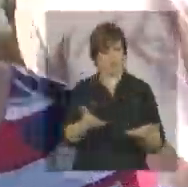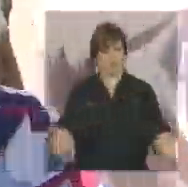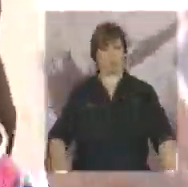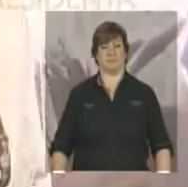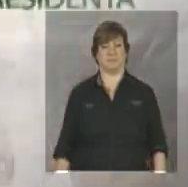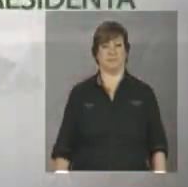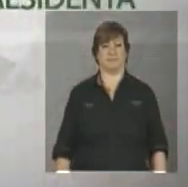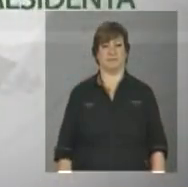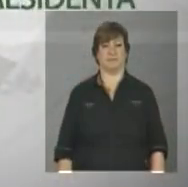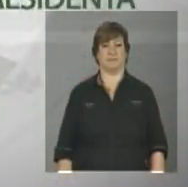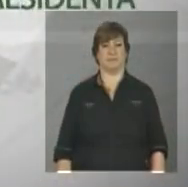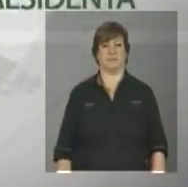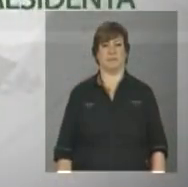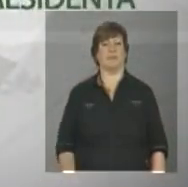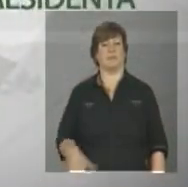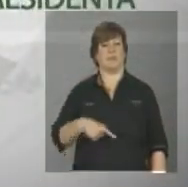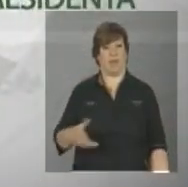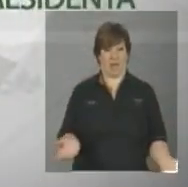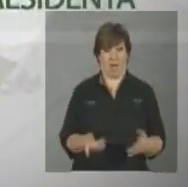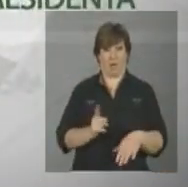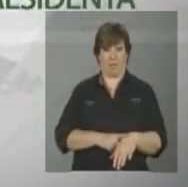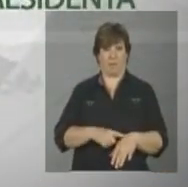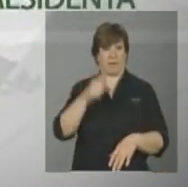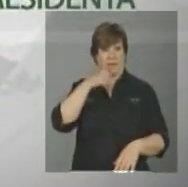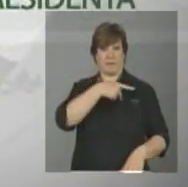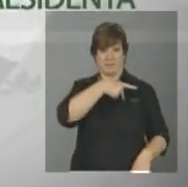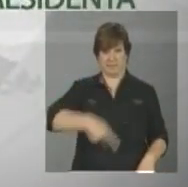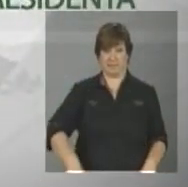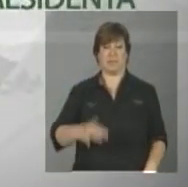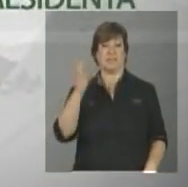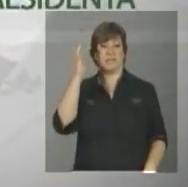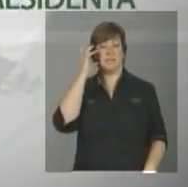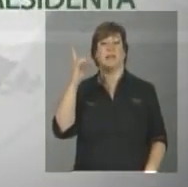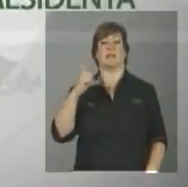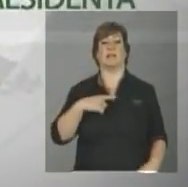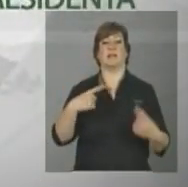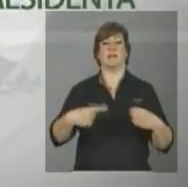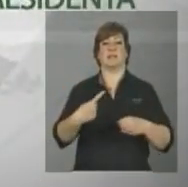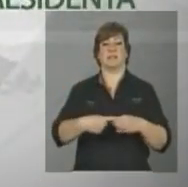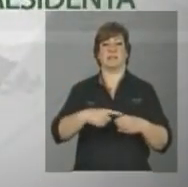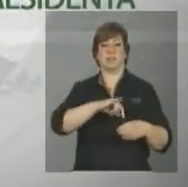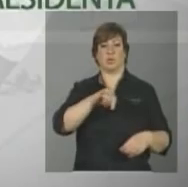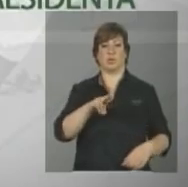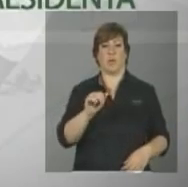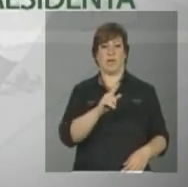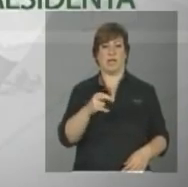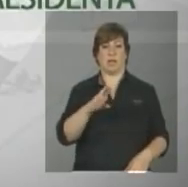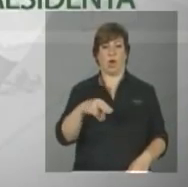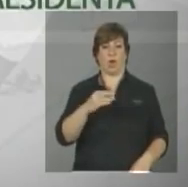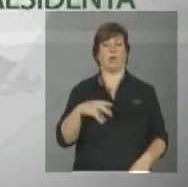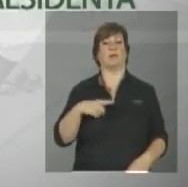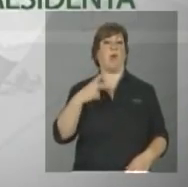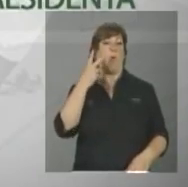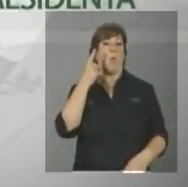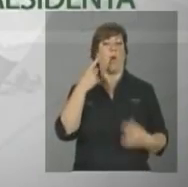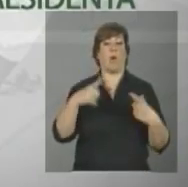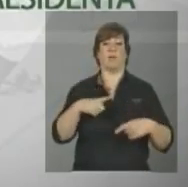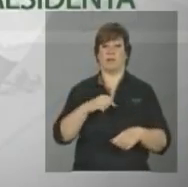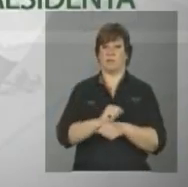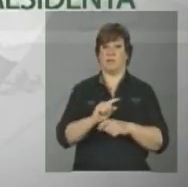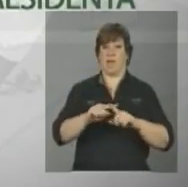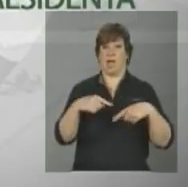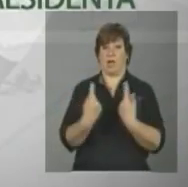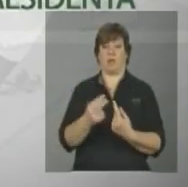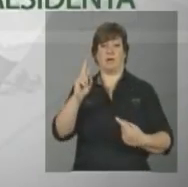Obrigada. Neste momento, a presidenta Dilma está na cidade de Juazeiro do Norte, no Ceará, onde está prevista uma reunião com